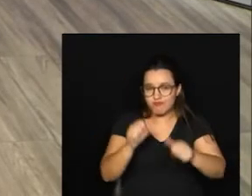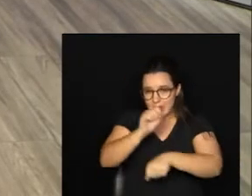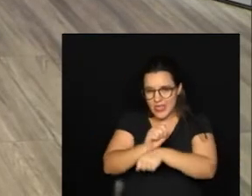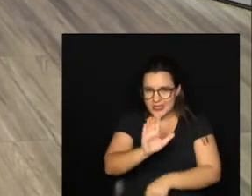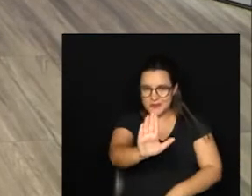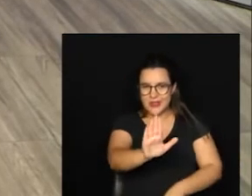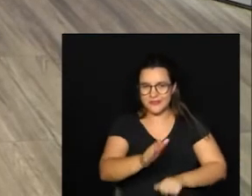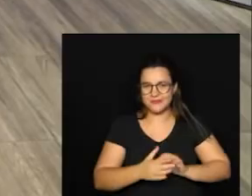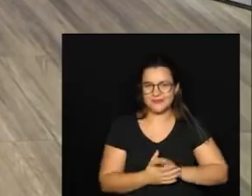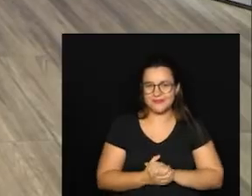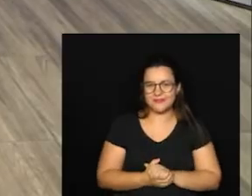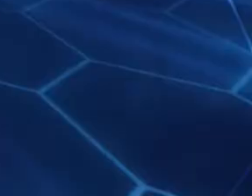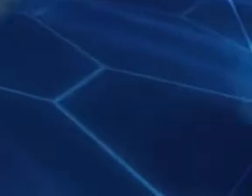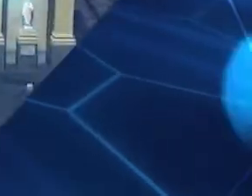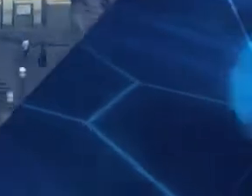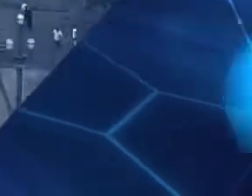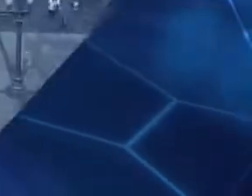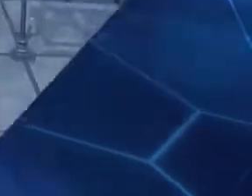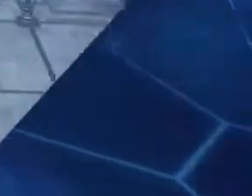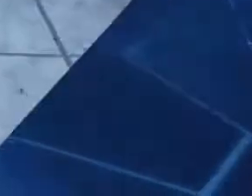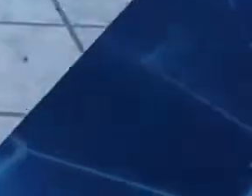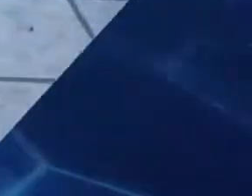daí.